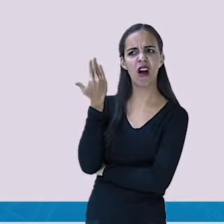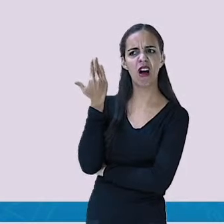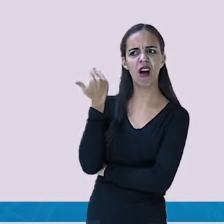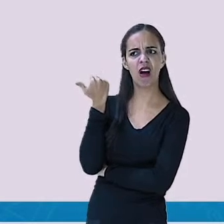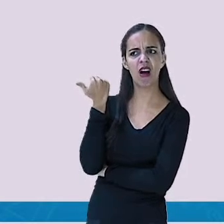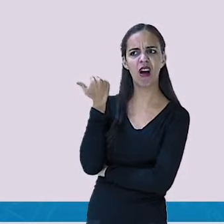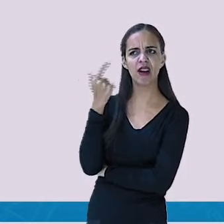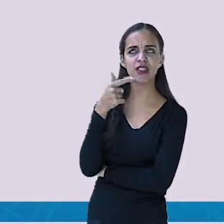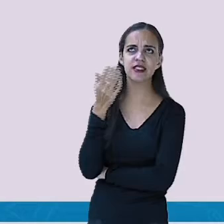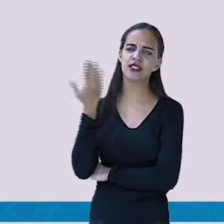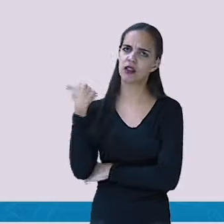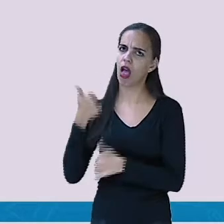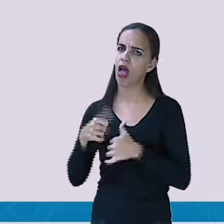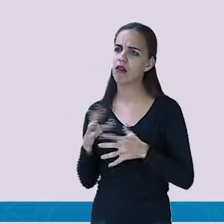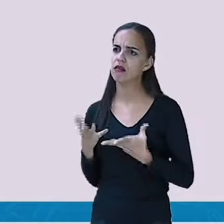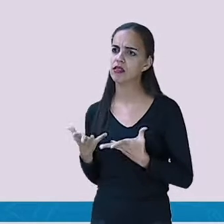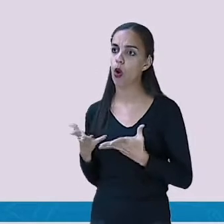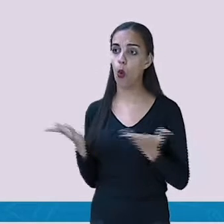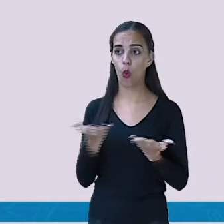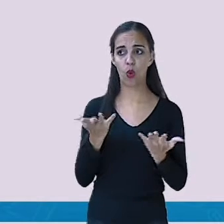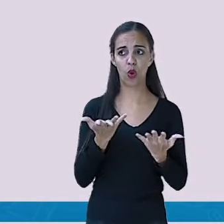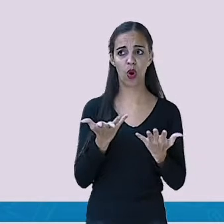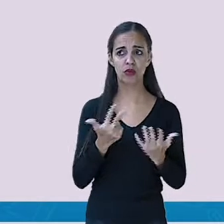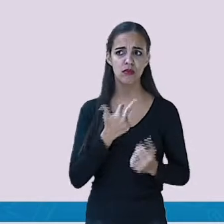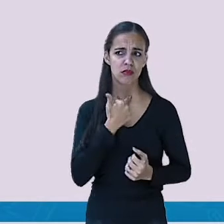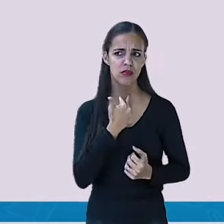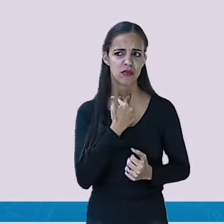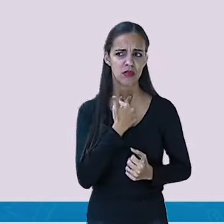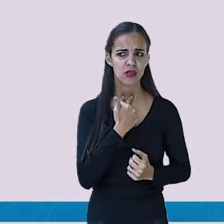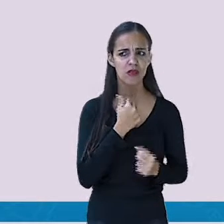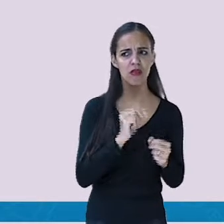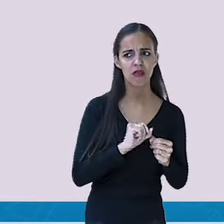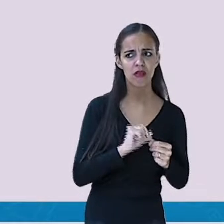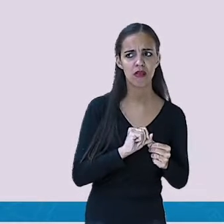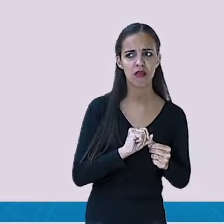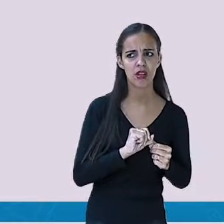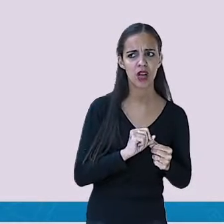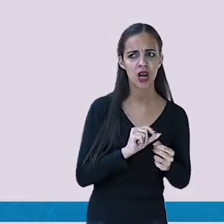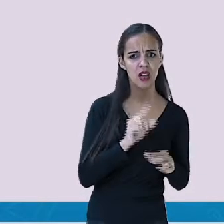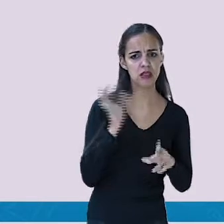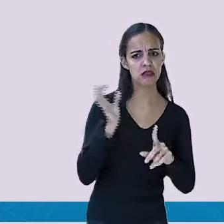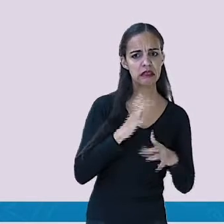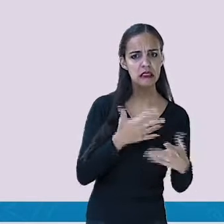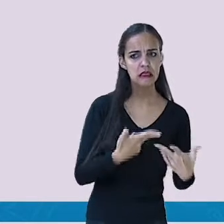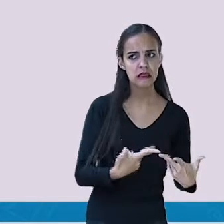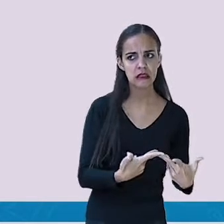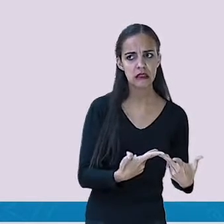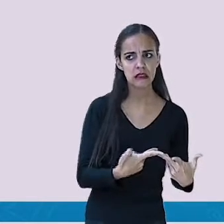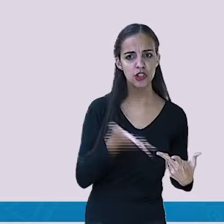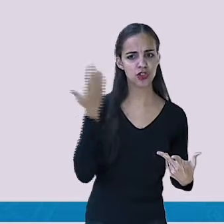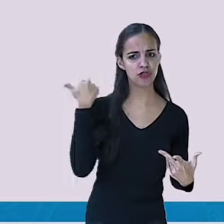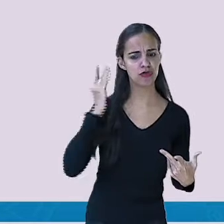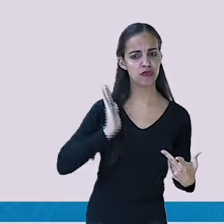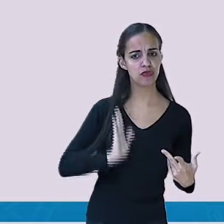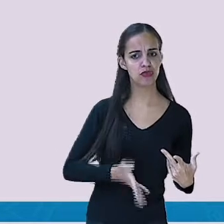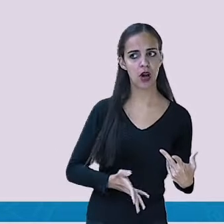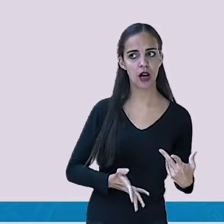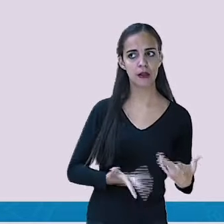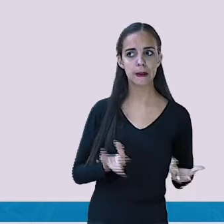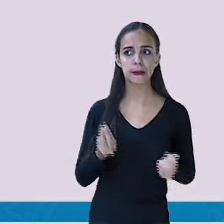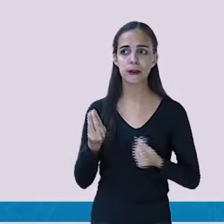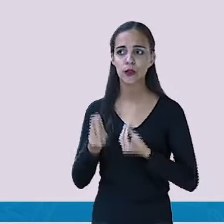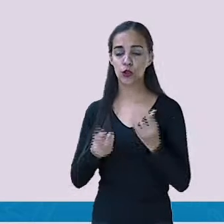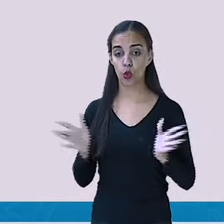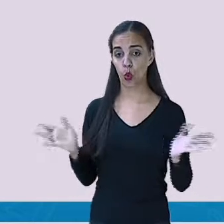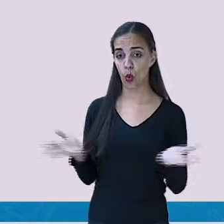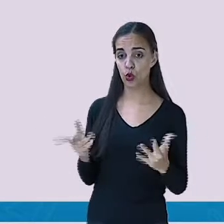era assim, hoje eu não posso usufruir do que já teve. O que eu